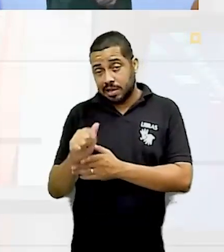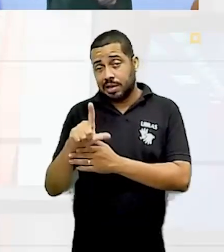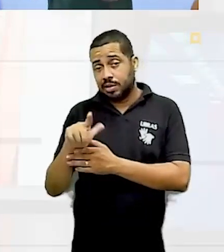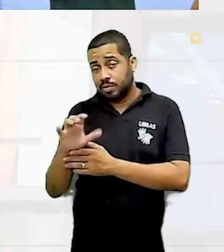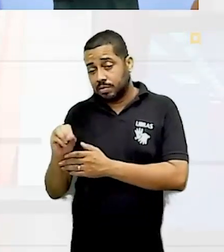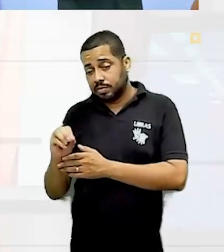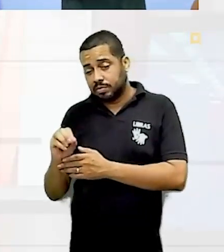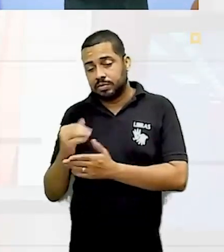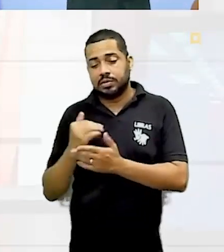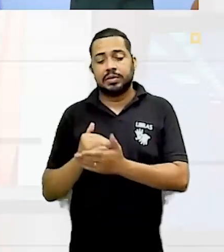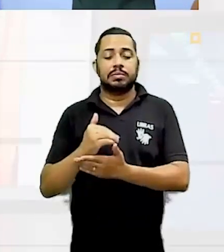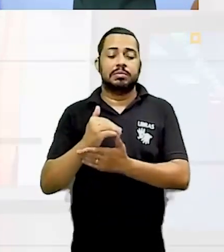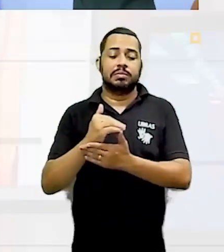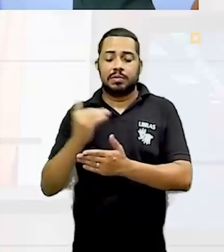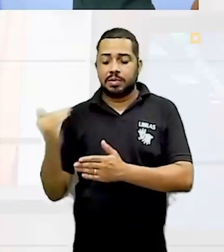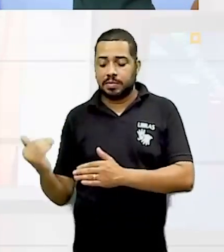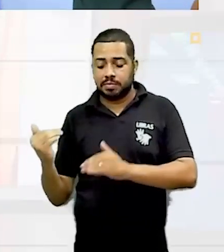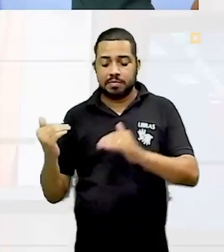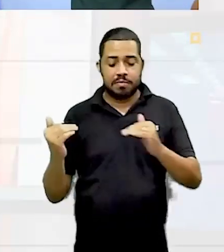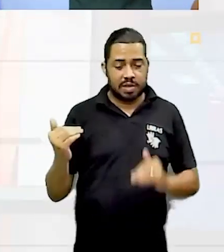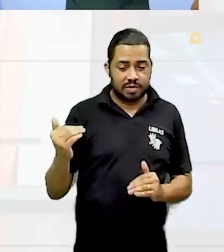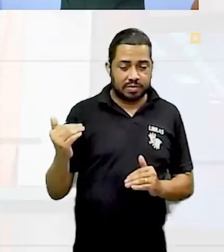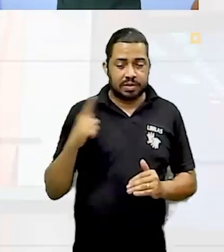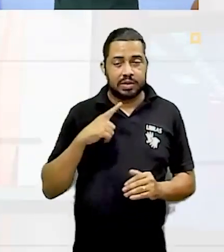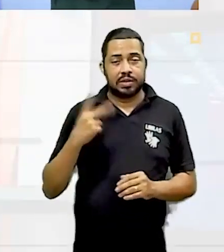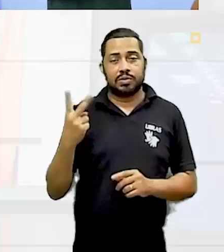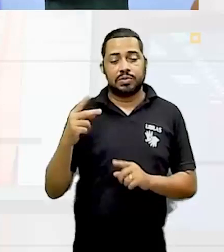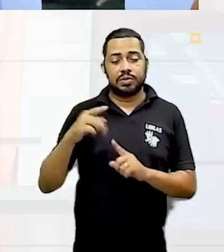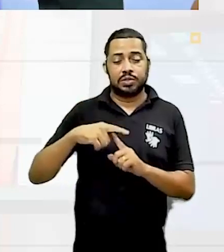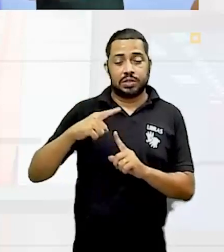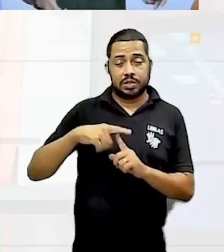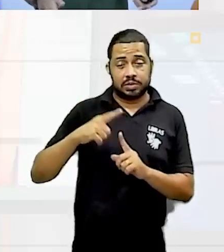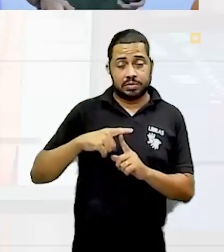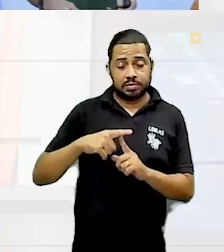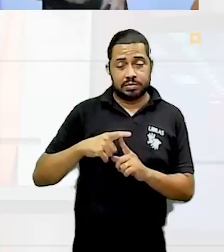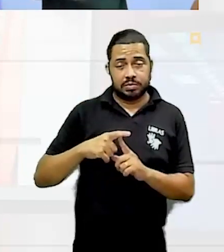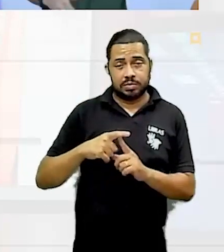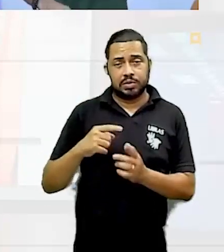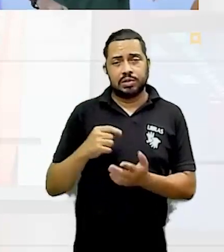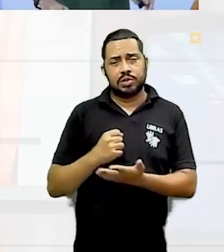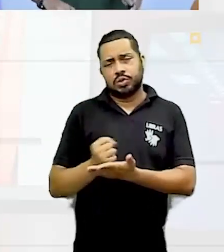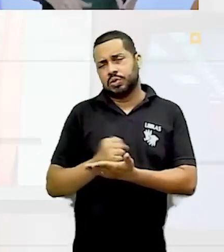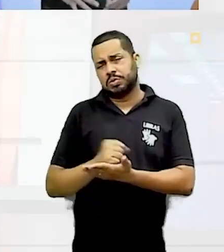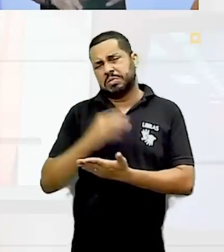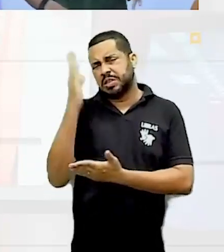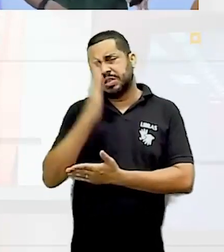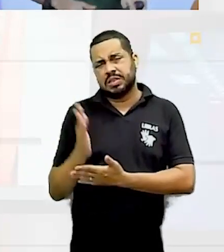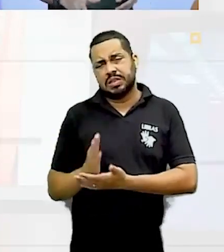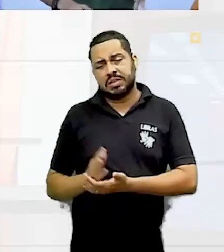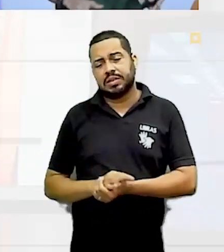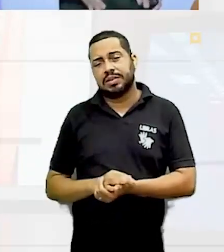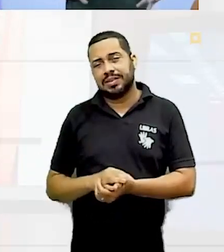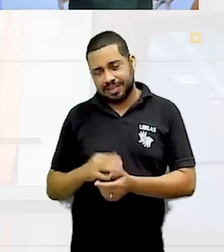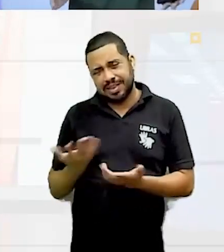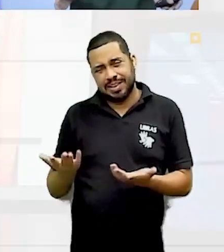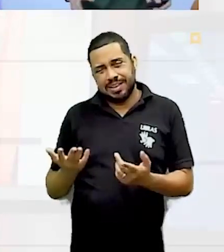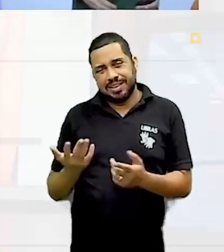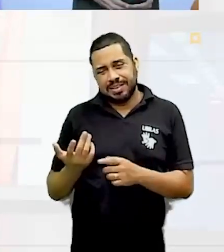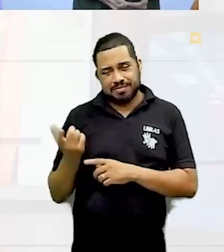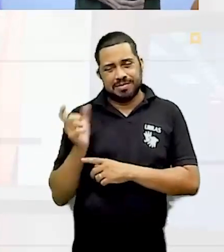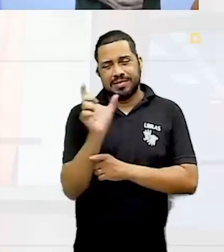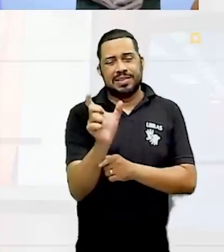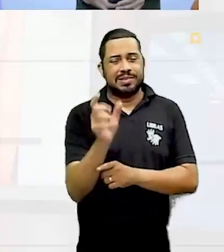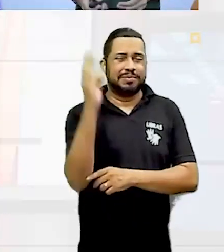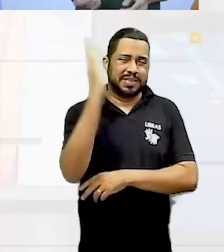Do lado e embaixo, eu decidi trazer dois tipos de jogos brasileiros, para representar um pouquinho o Brasil